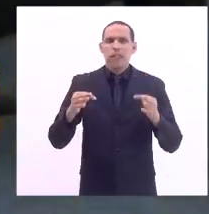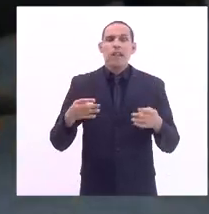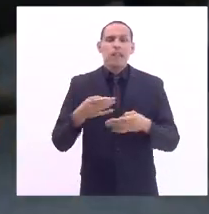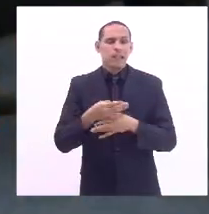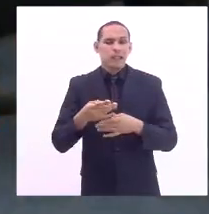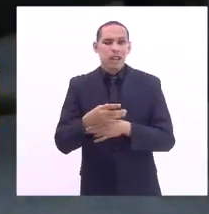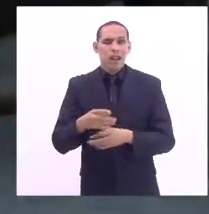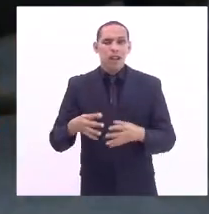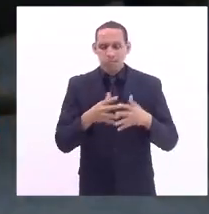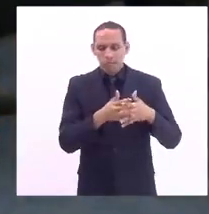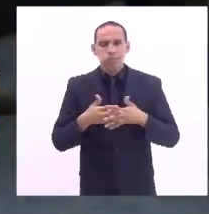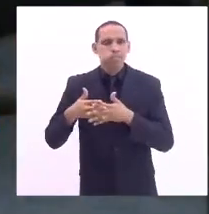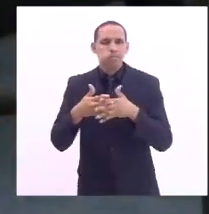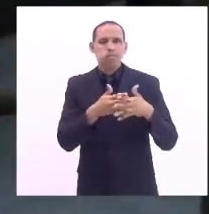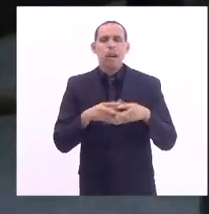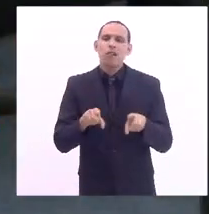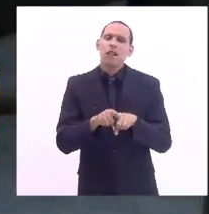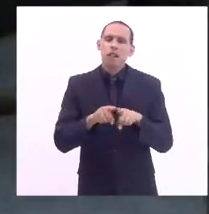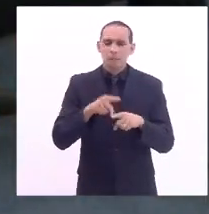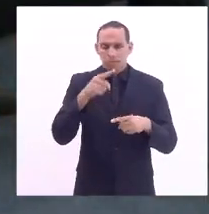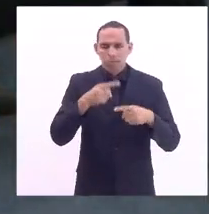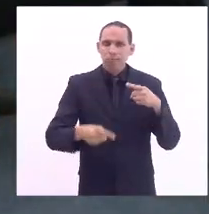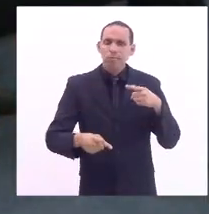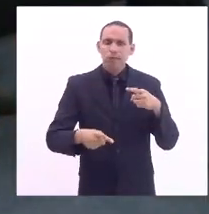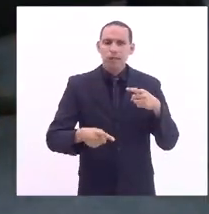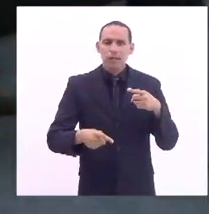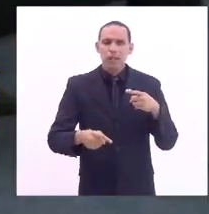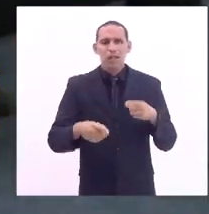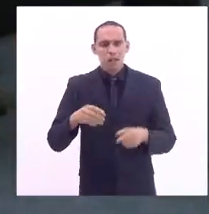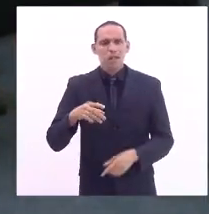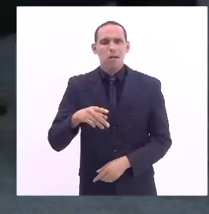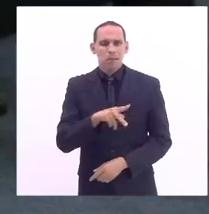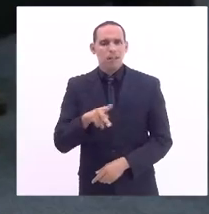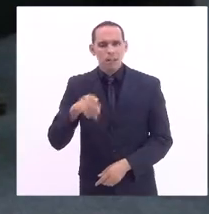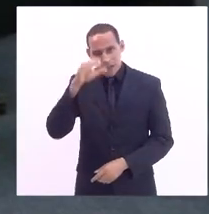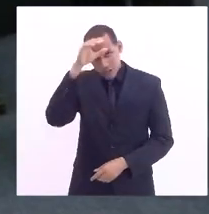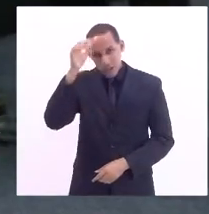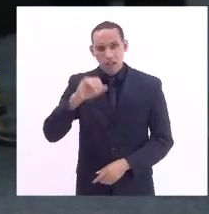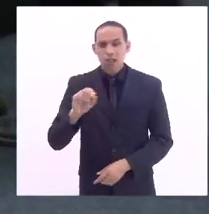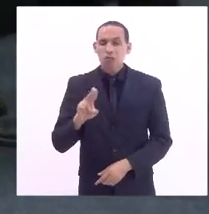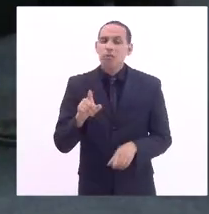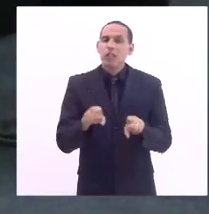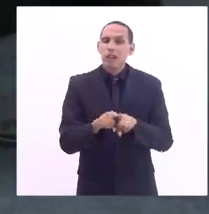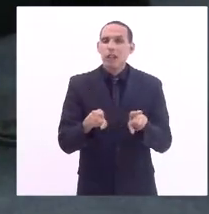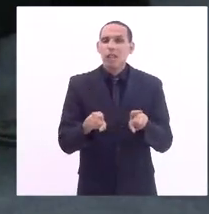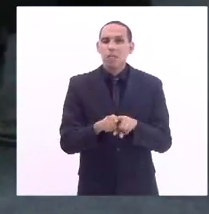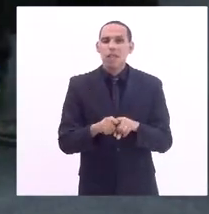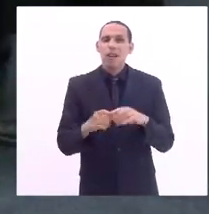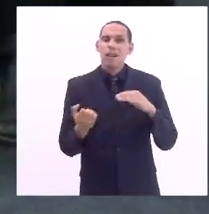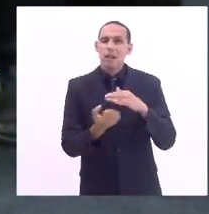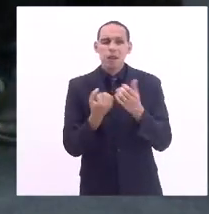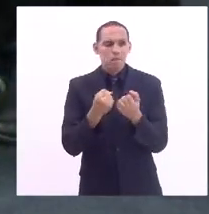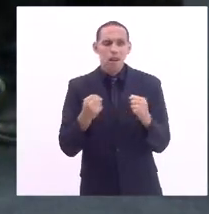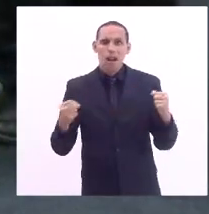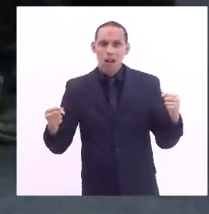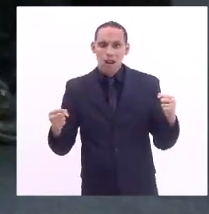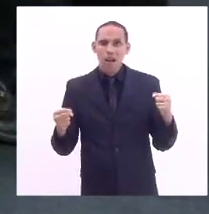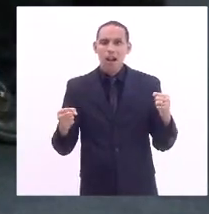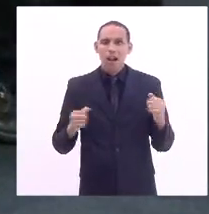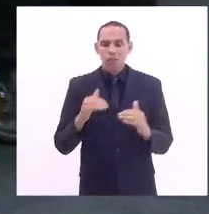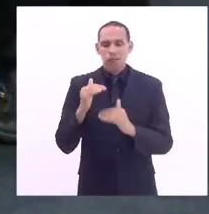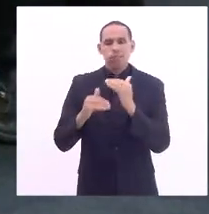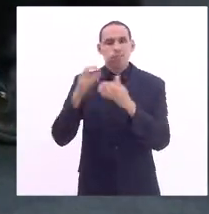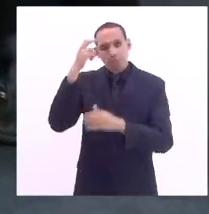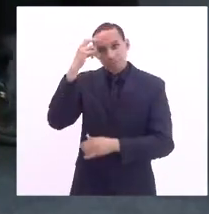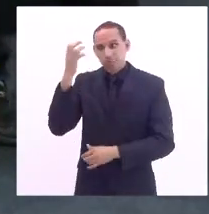americanas têm banido também essa tecnologia, presidenta Tia Ju. Inclusive, grandes empresas que desenvolvem inteligência